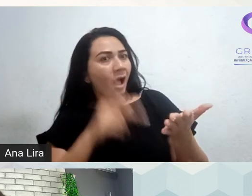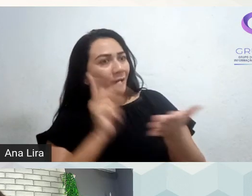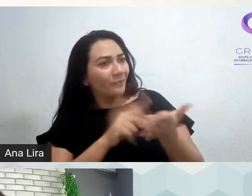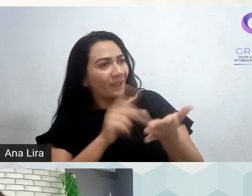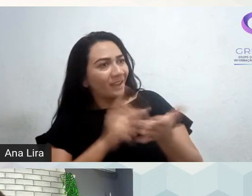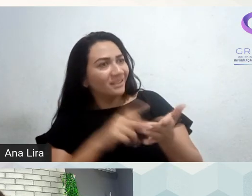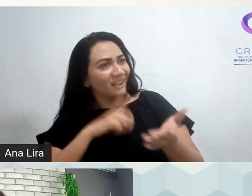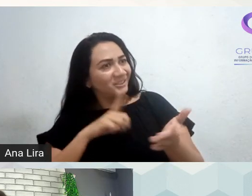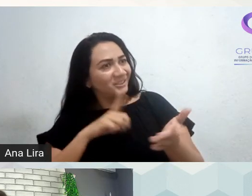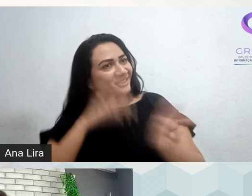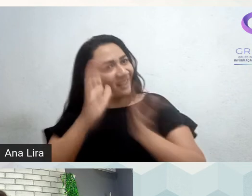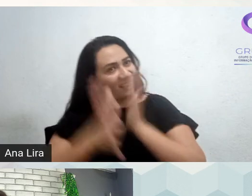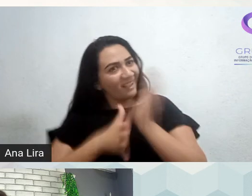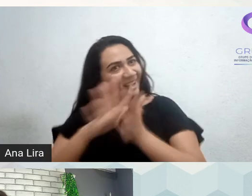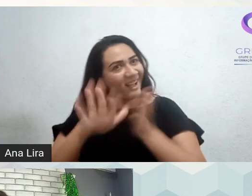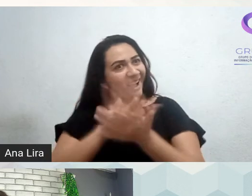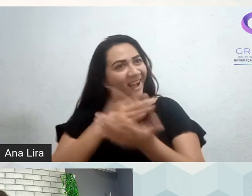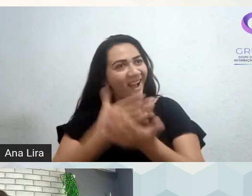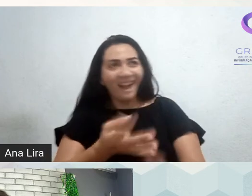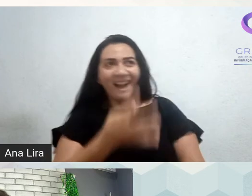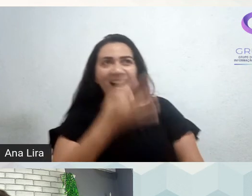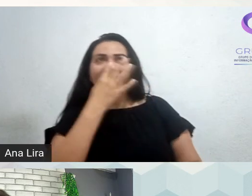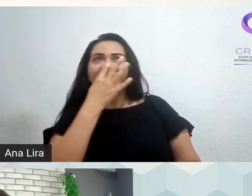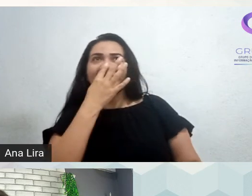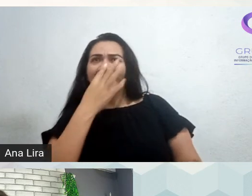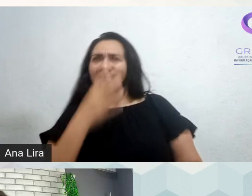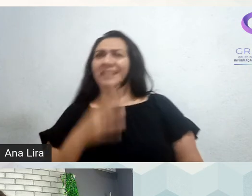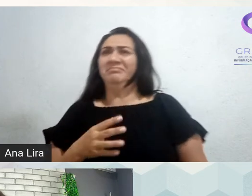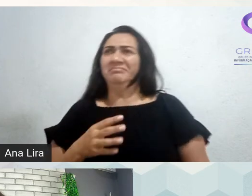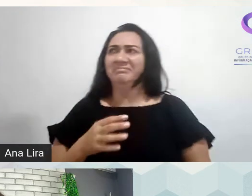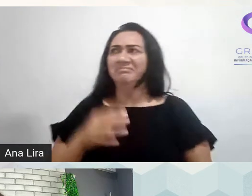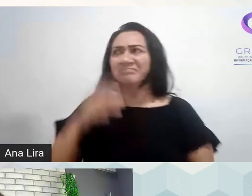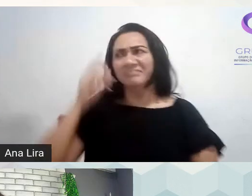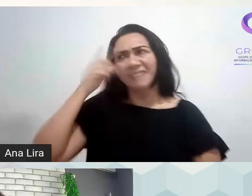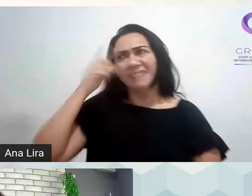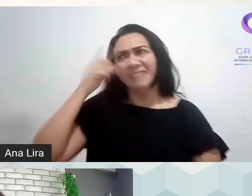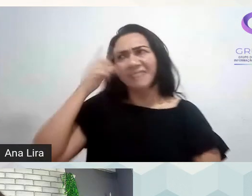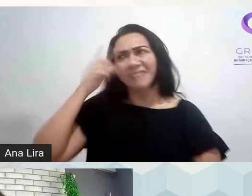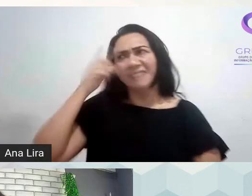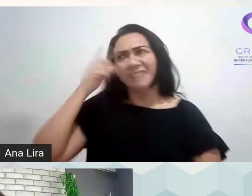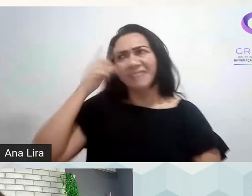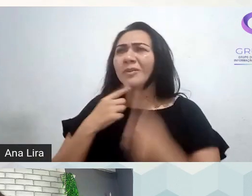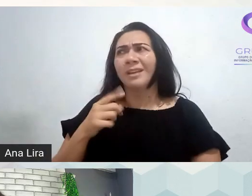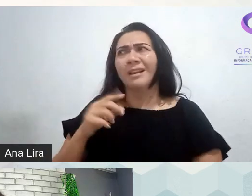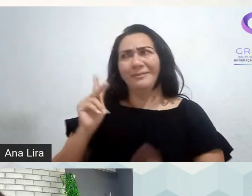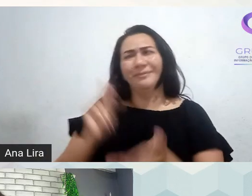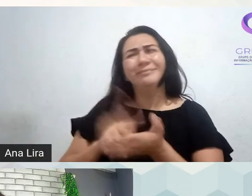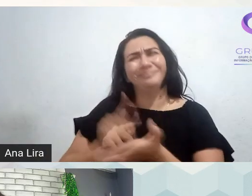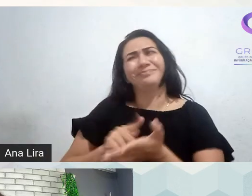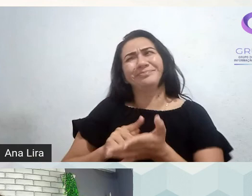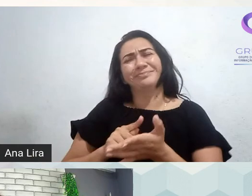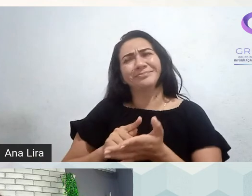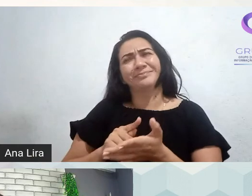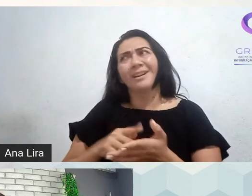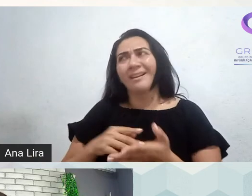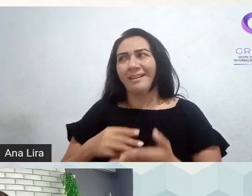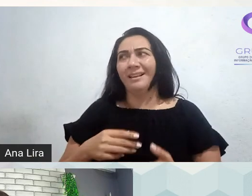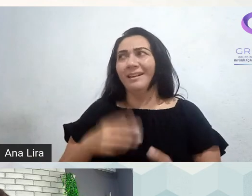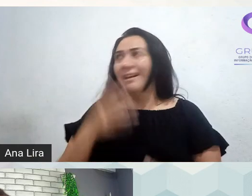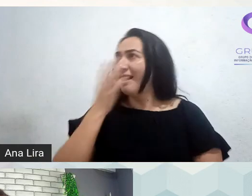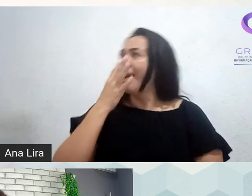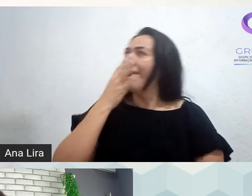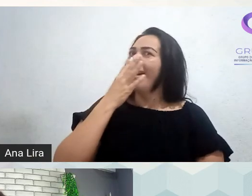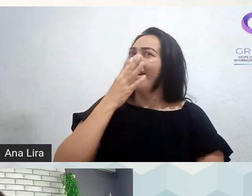fiquei, será que eu vou? Ela ficou, ela mesma ficou espantada porque haveria